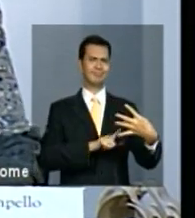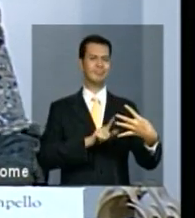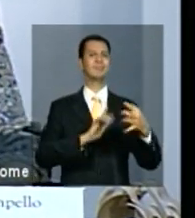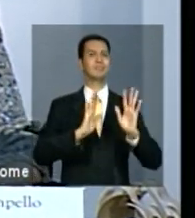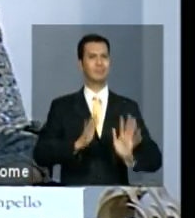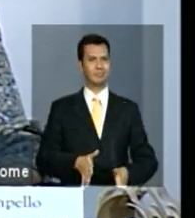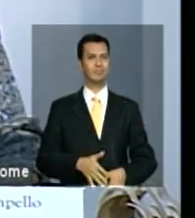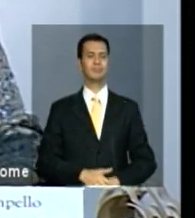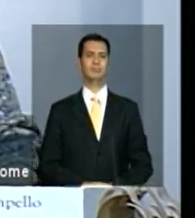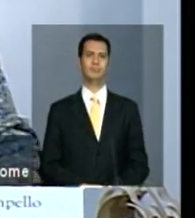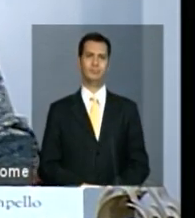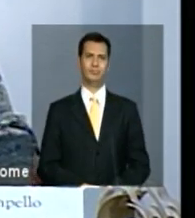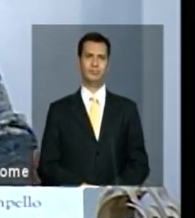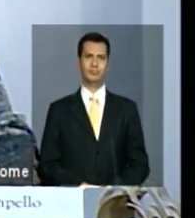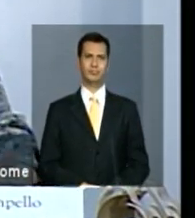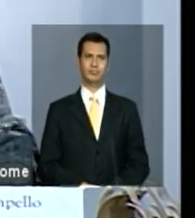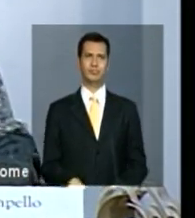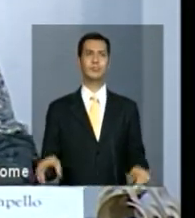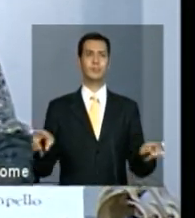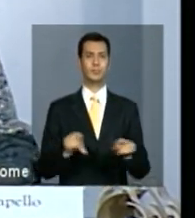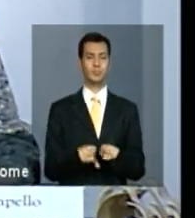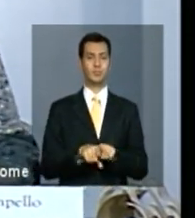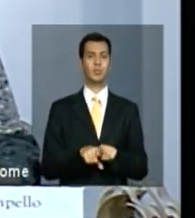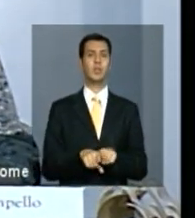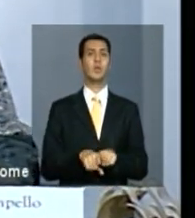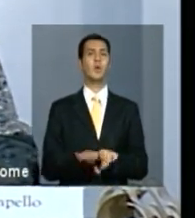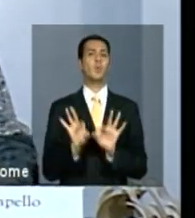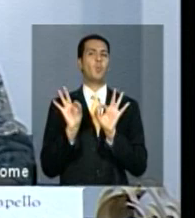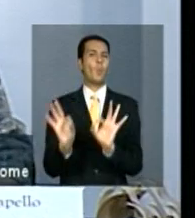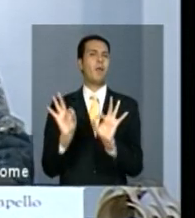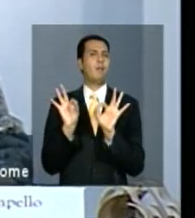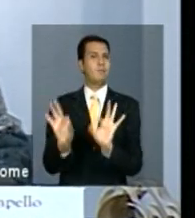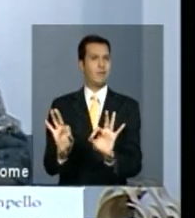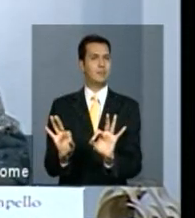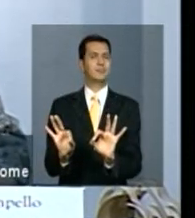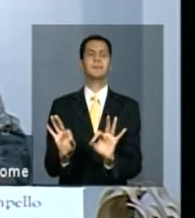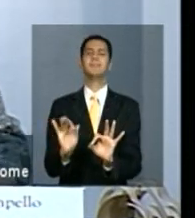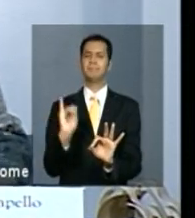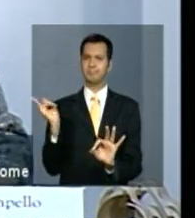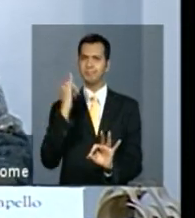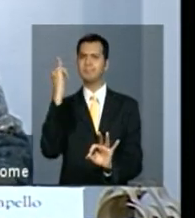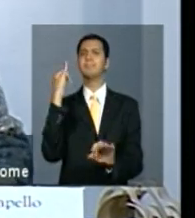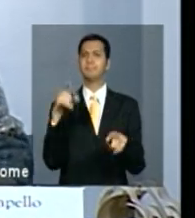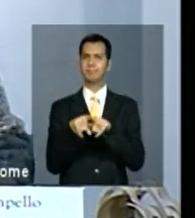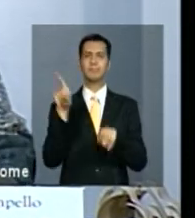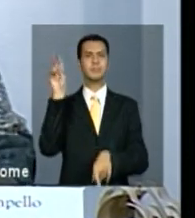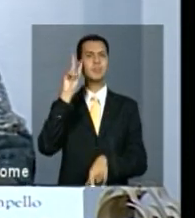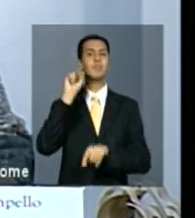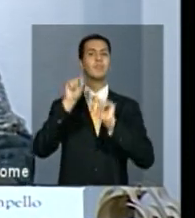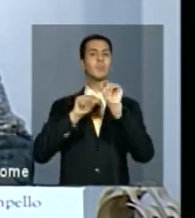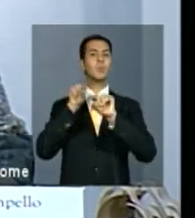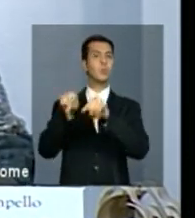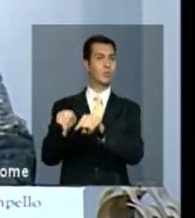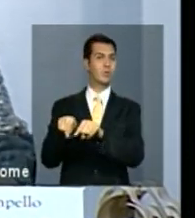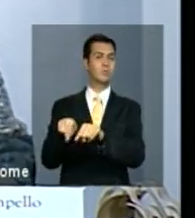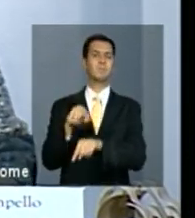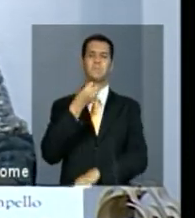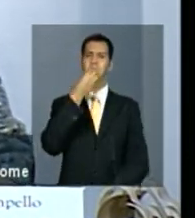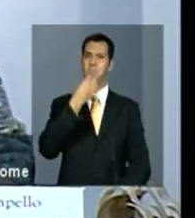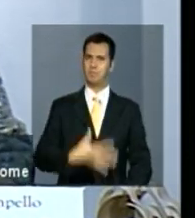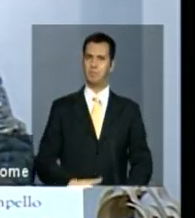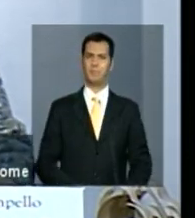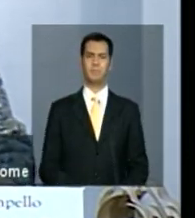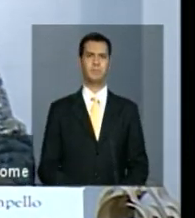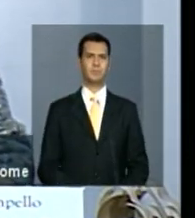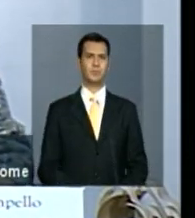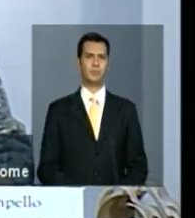antes do tempo e do ponto de vista qualitativo eu acho que vale também a pena ressaltar que a é muito diferente